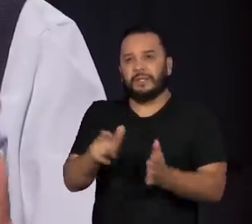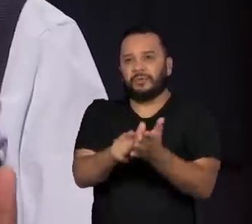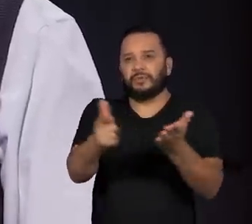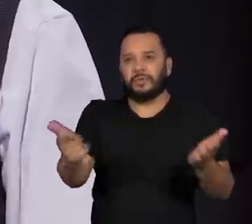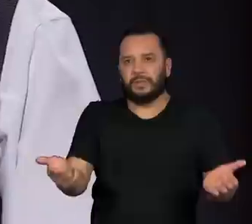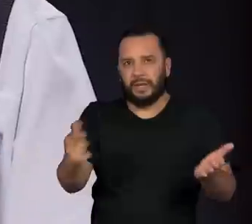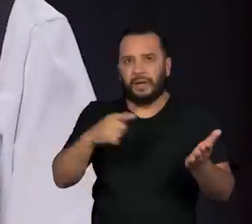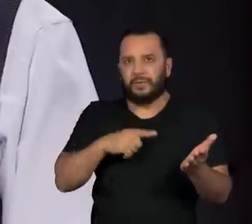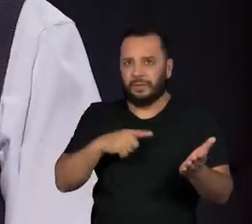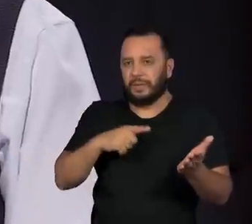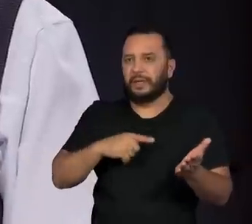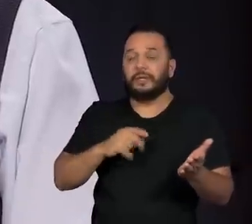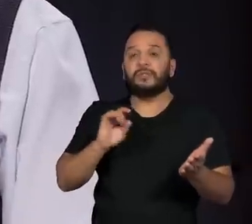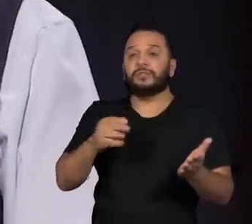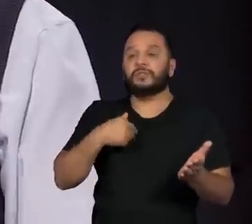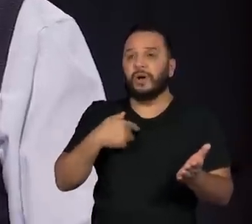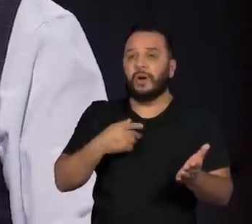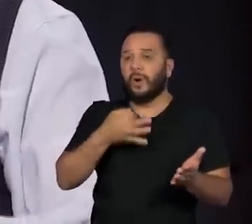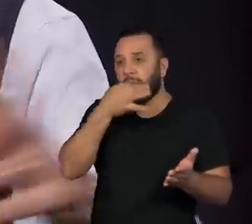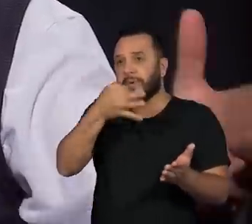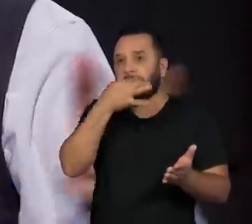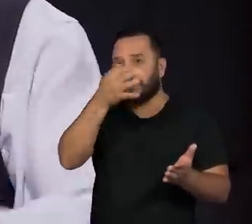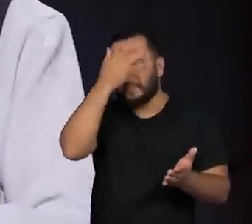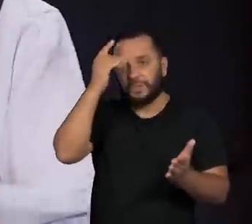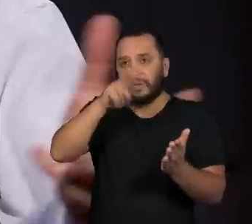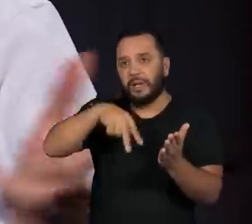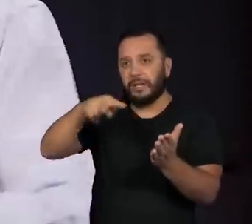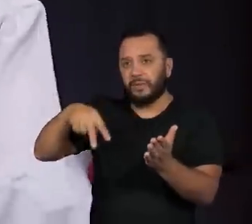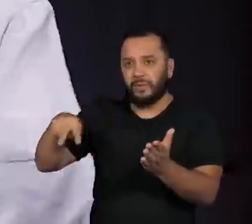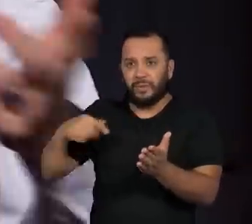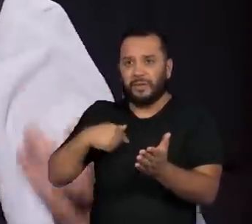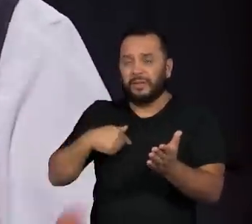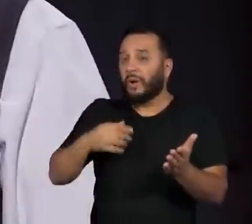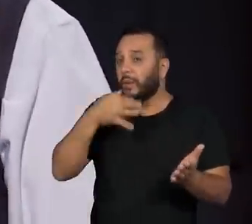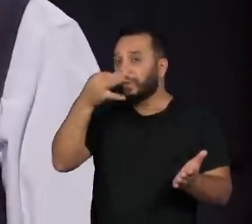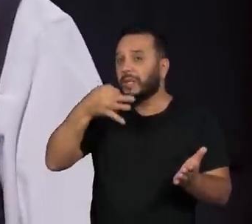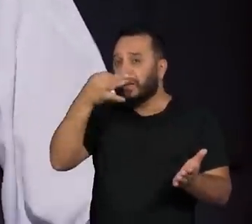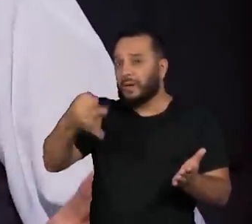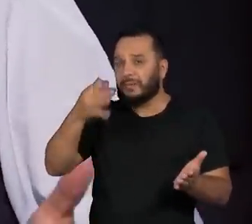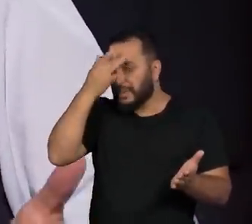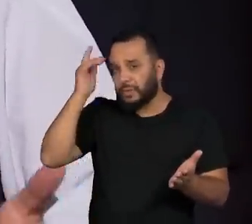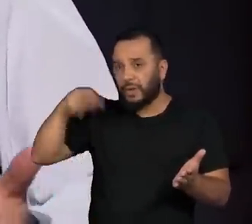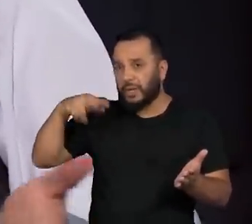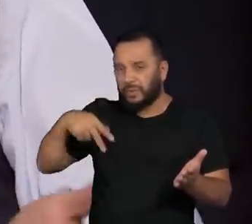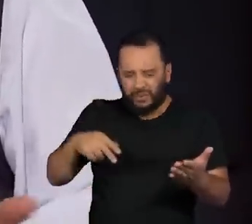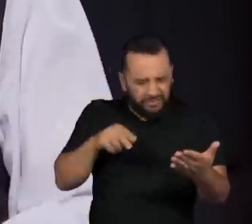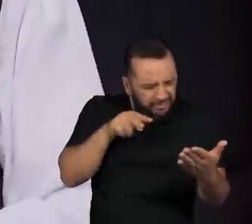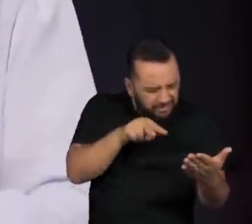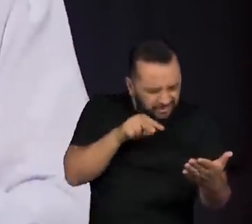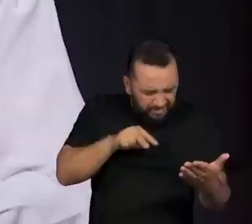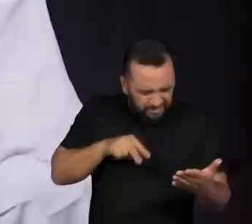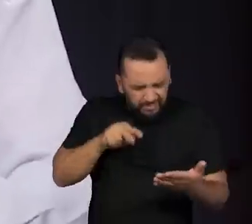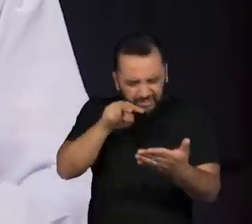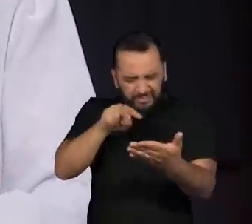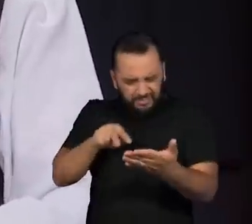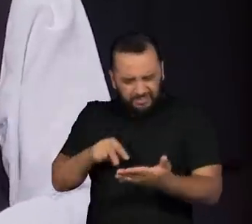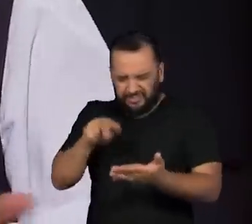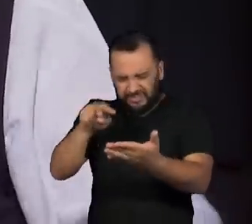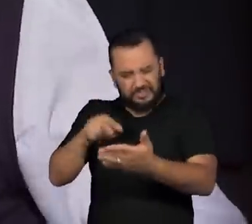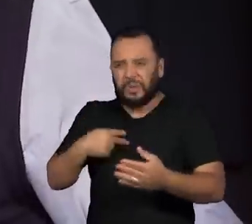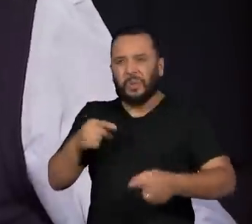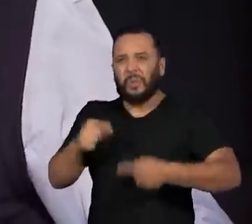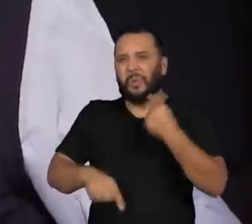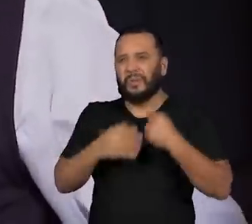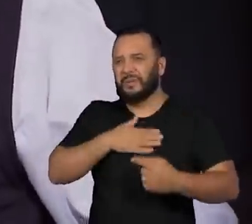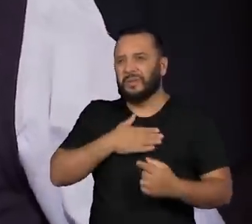só tem carta de leitor Então abre o jornal e tem carta de leitura quanto tempo quer dizer primeiro eu vou estar lendo coisas que não tem a ver comigo